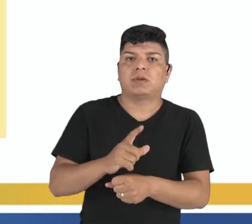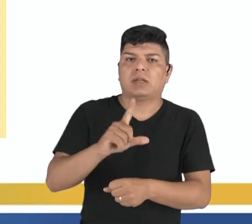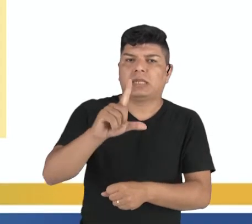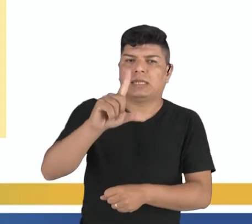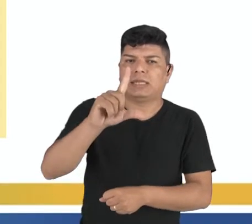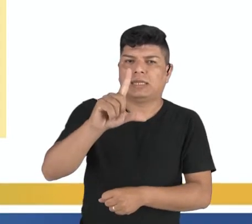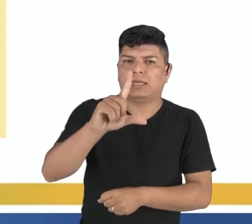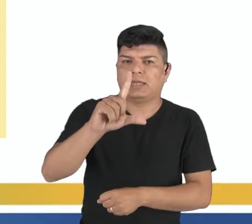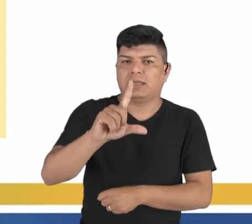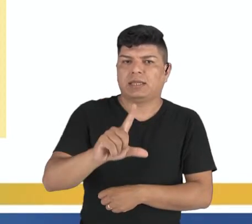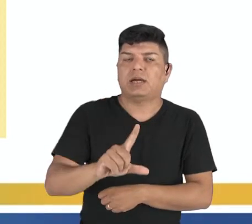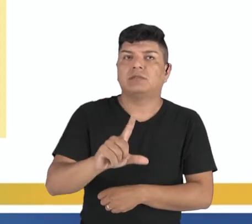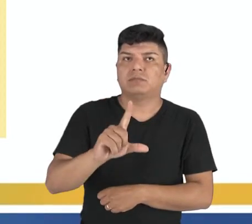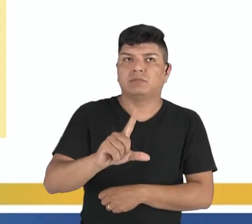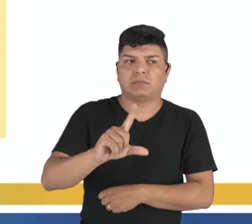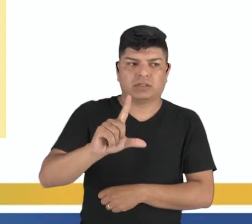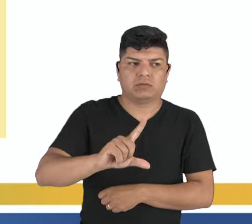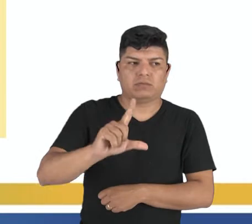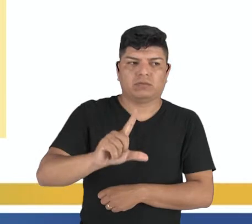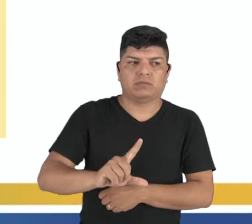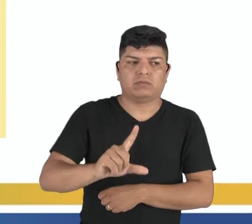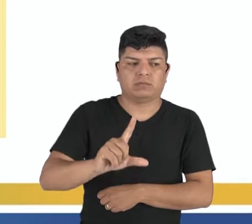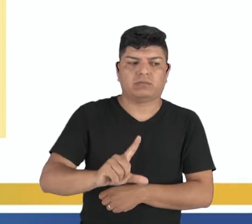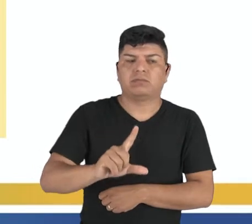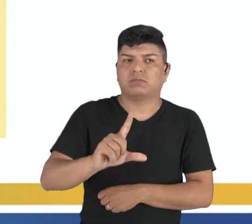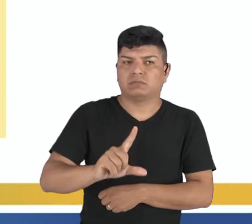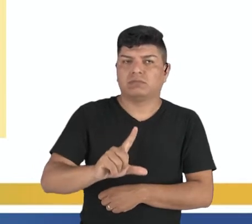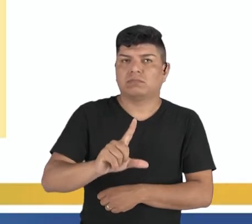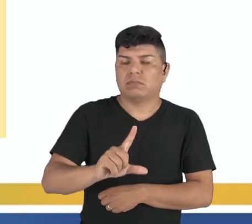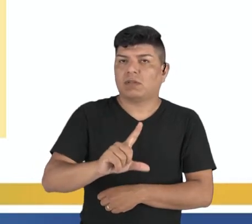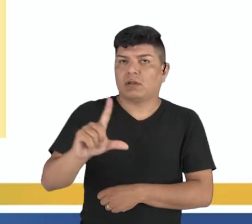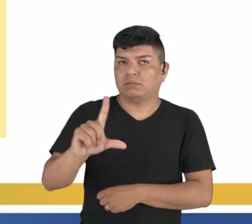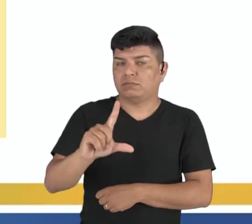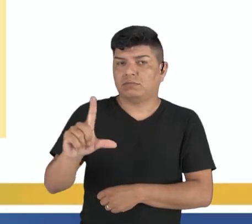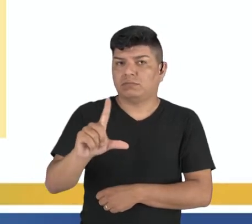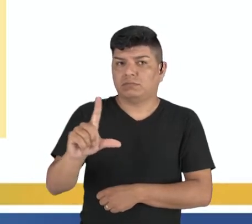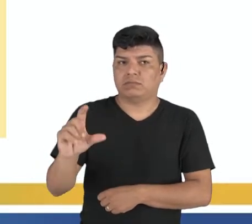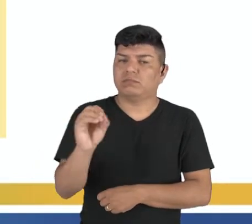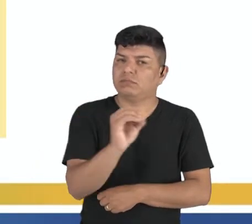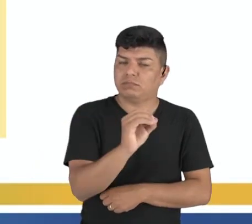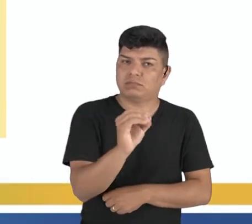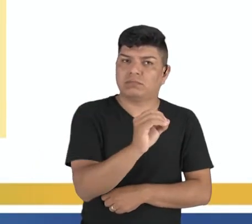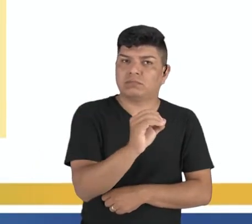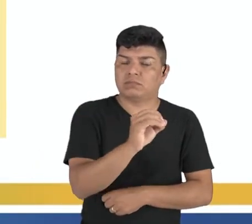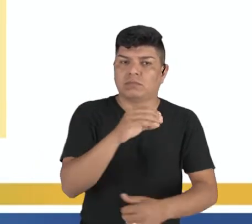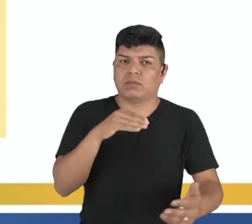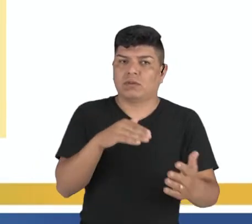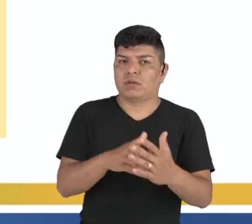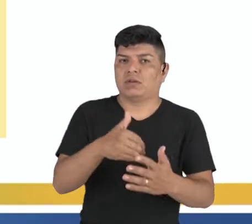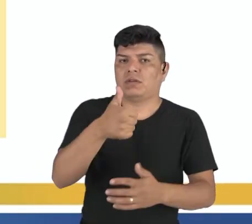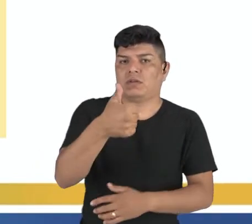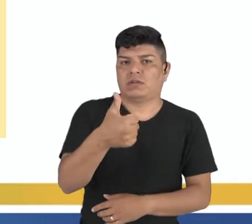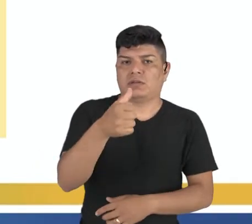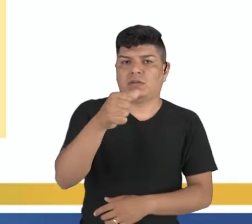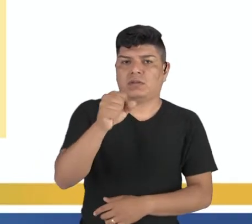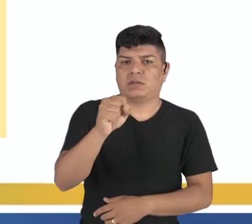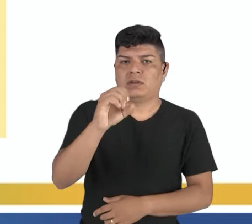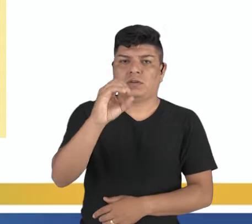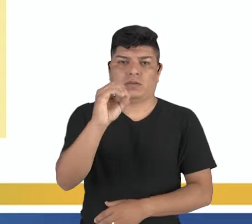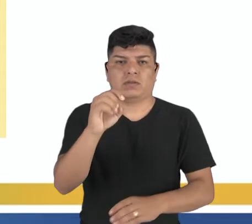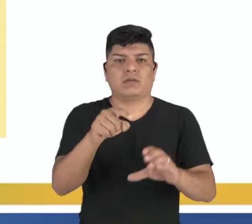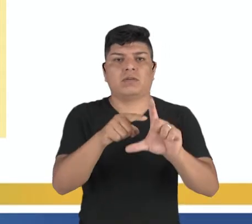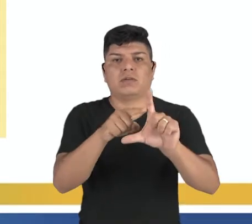feitos sempre considerando o lado leste e o lado oeste deste meridiano até 180 graus